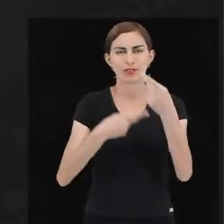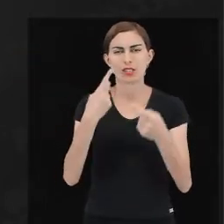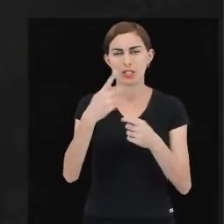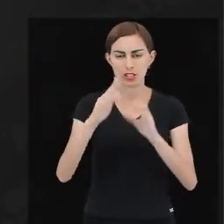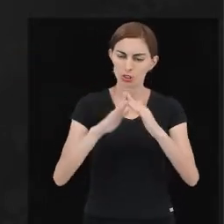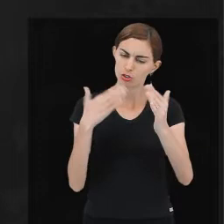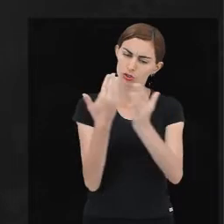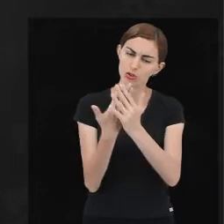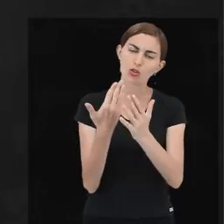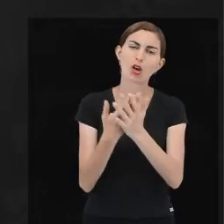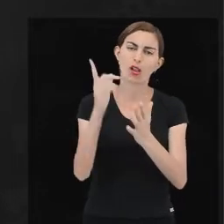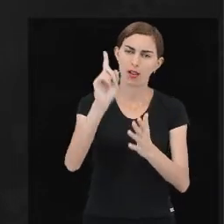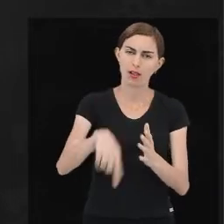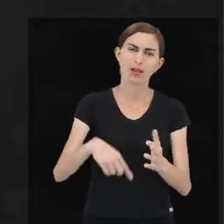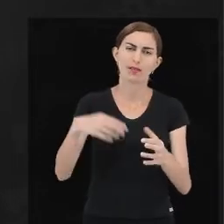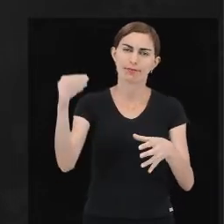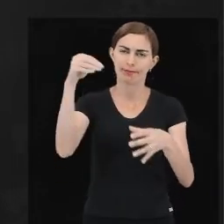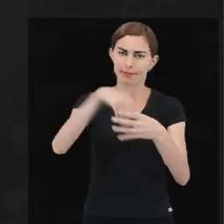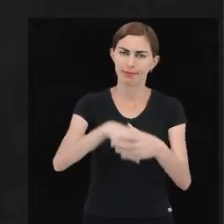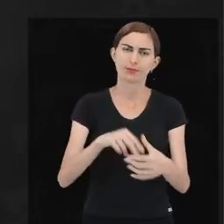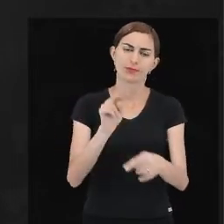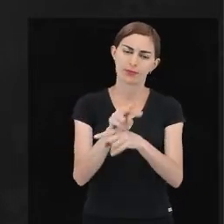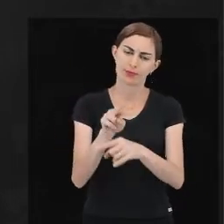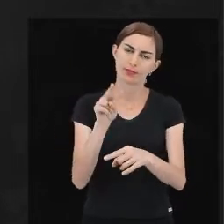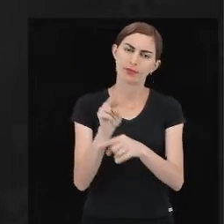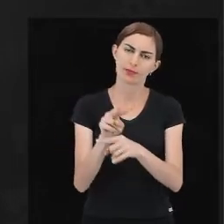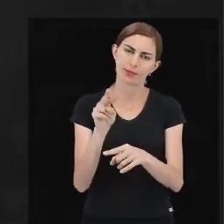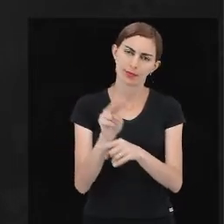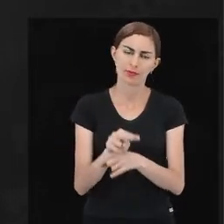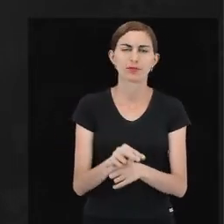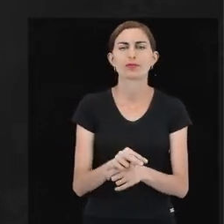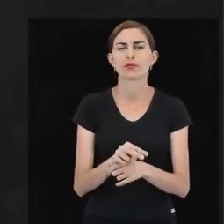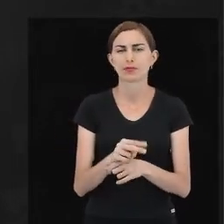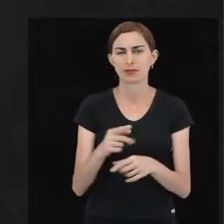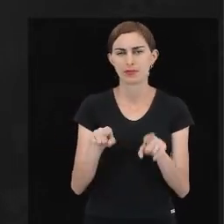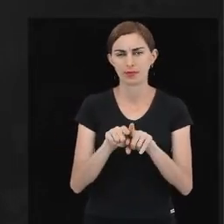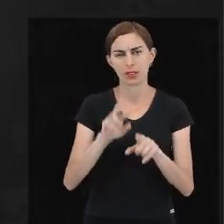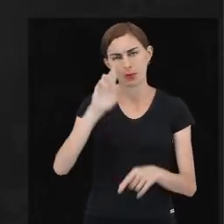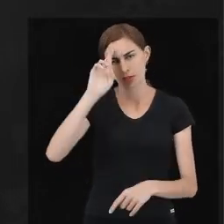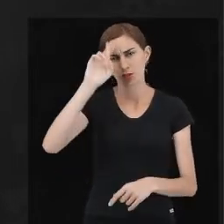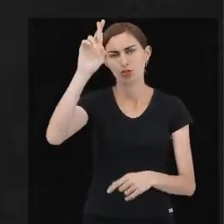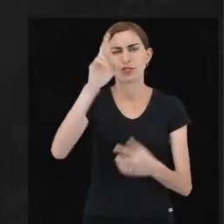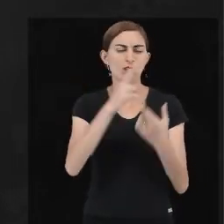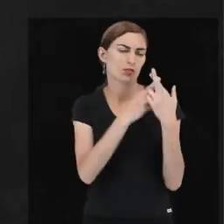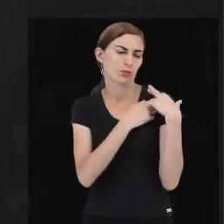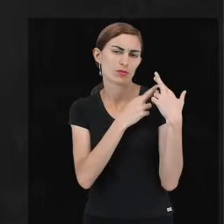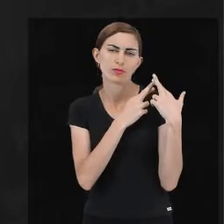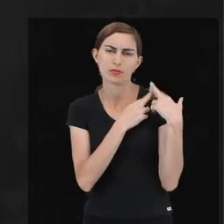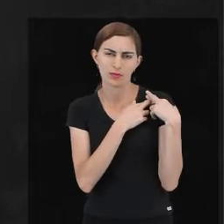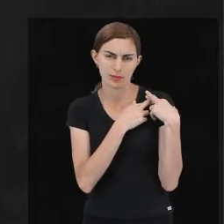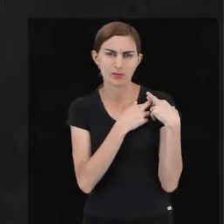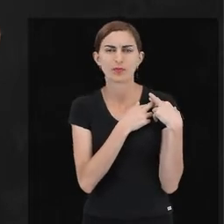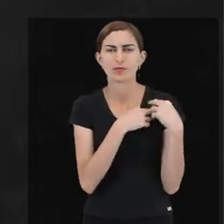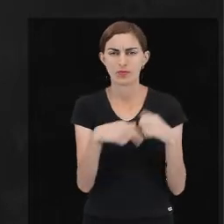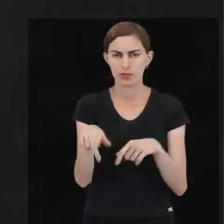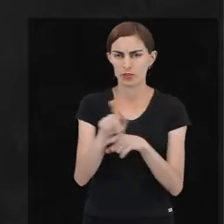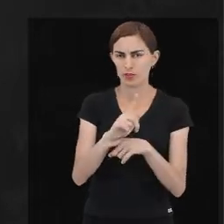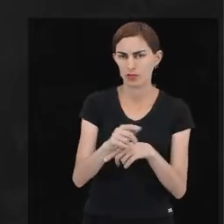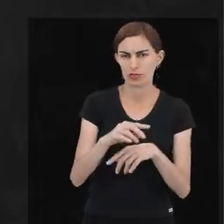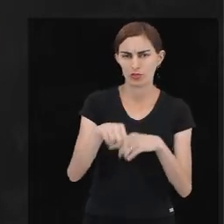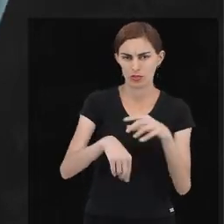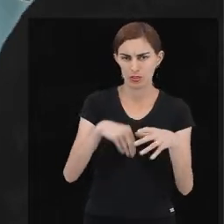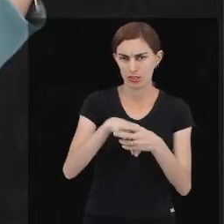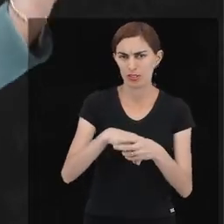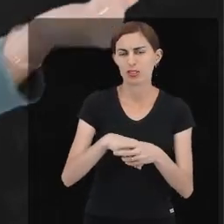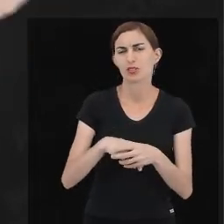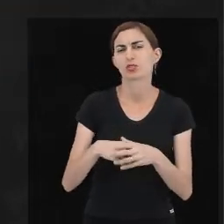a escola é uma instituição que integra essa rede de proteção, enfatizar isso, e que tem a responsabilidade junto aos agentes da rede, esses